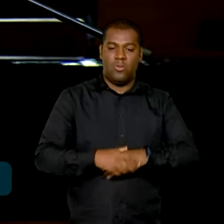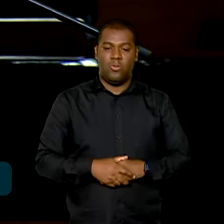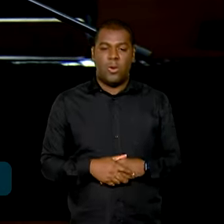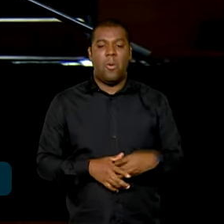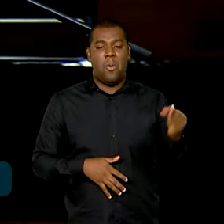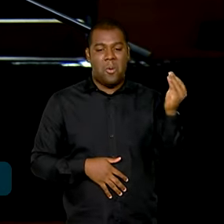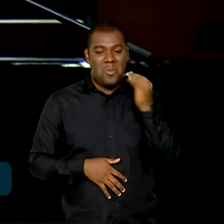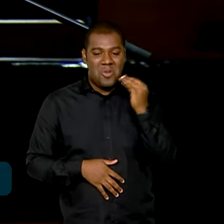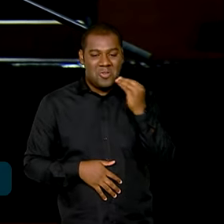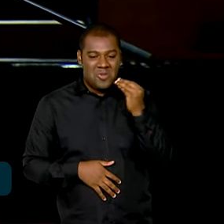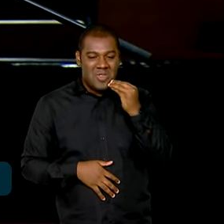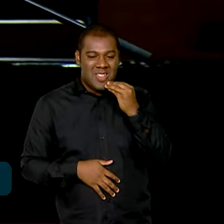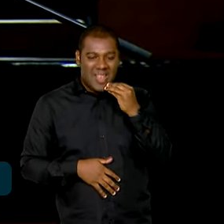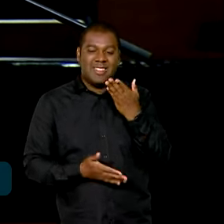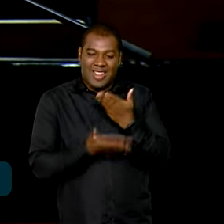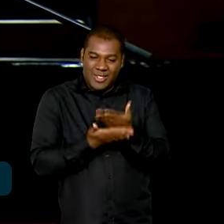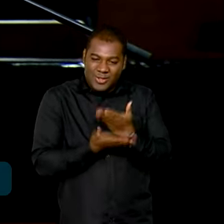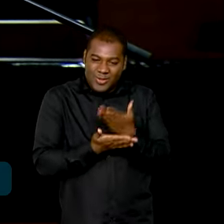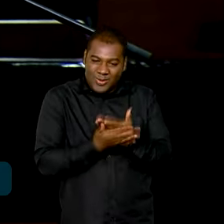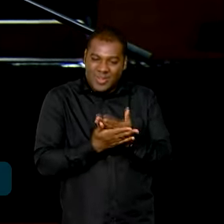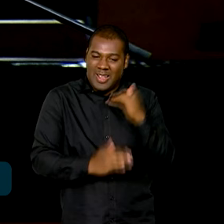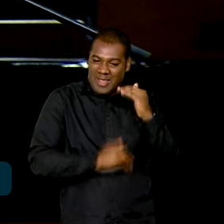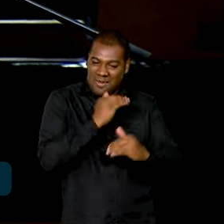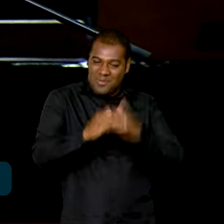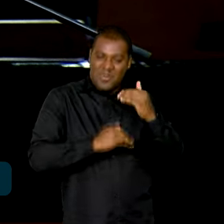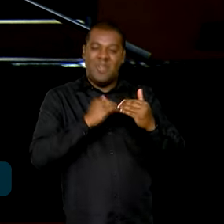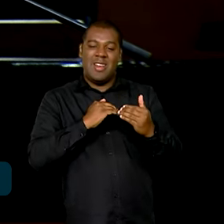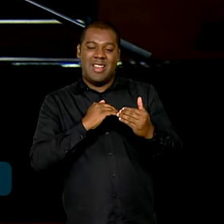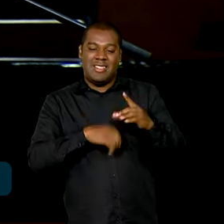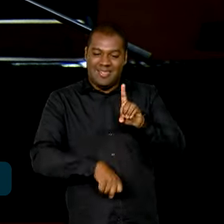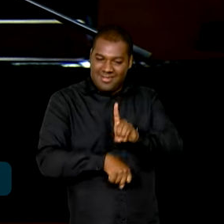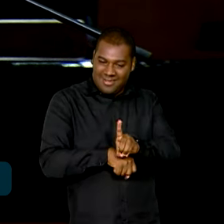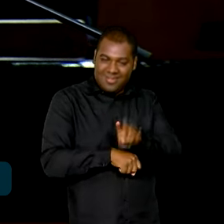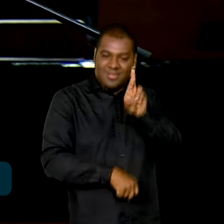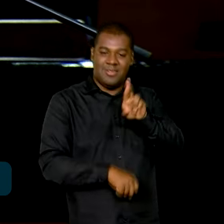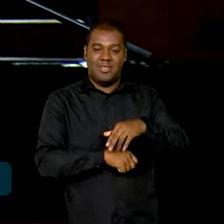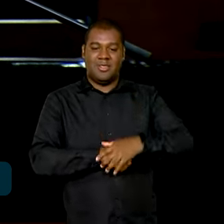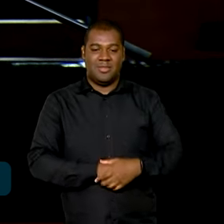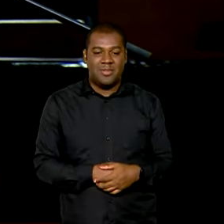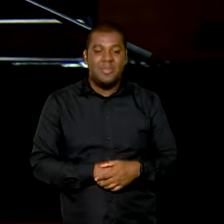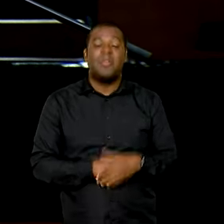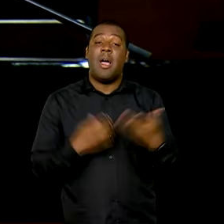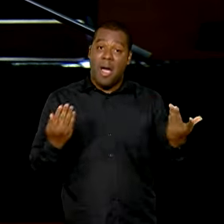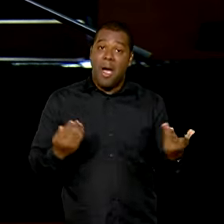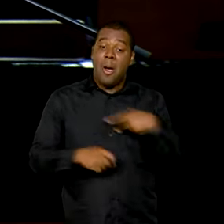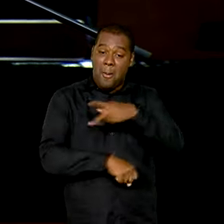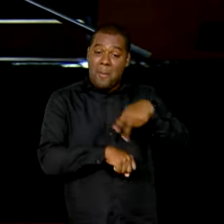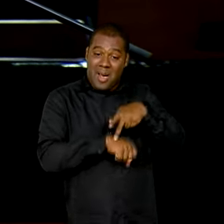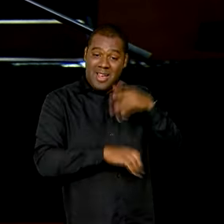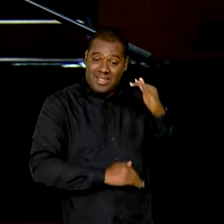de se tornarem doutores, porque é assim que se constrói um país mais desenvolvido e mais justo.